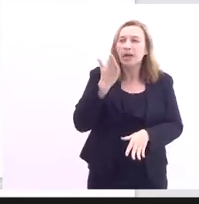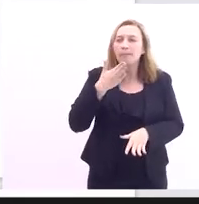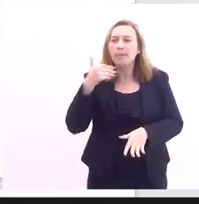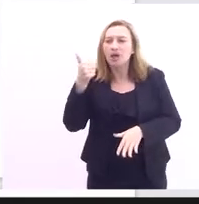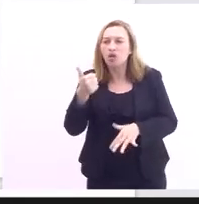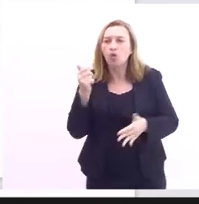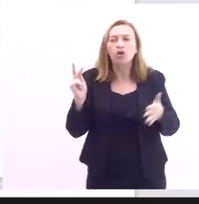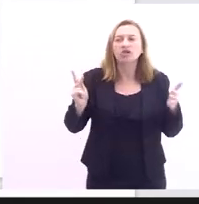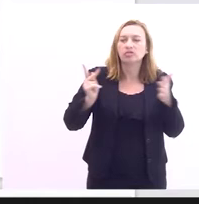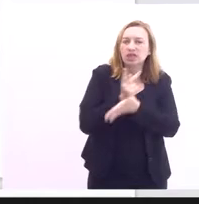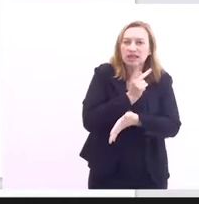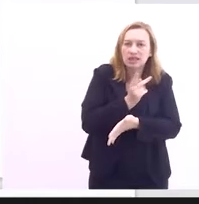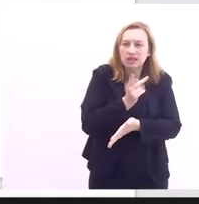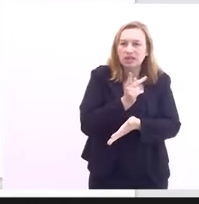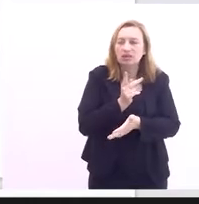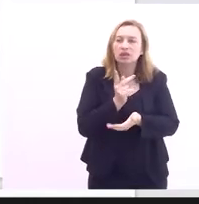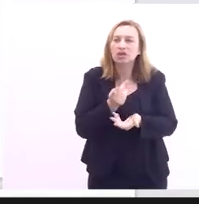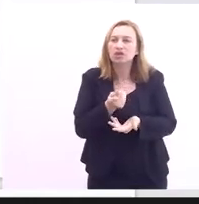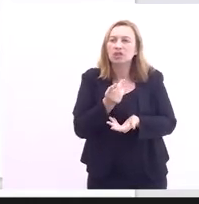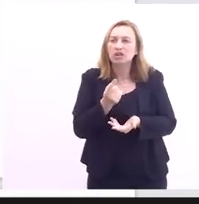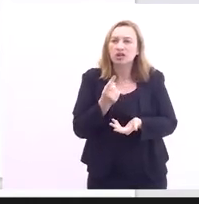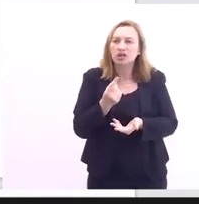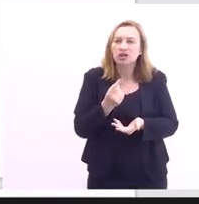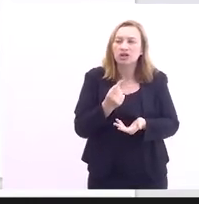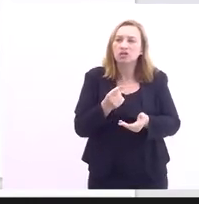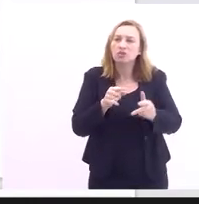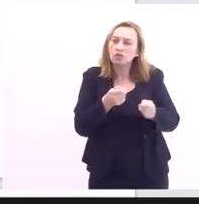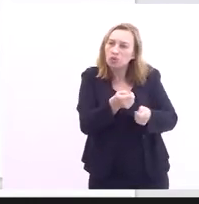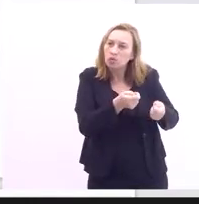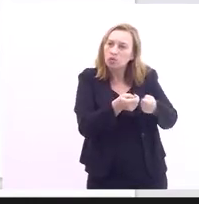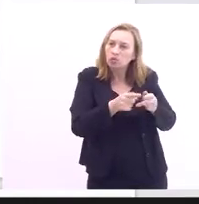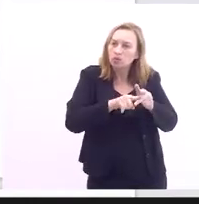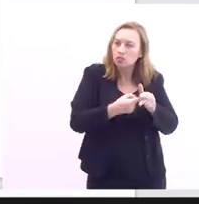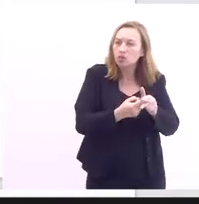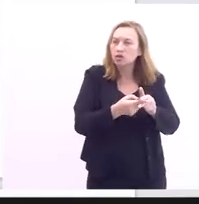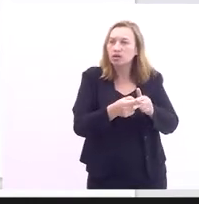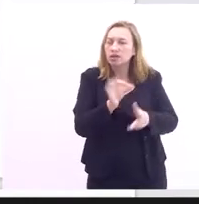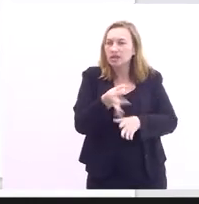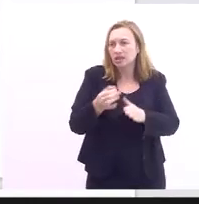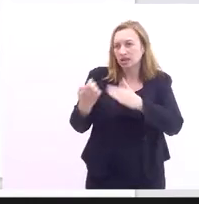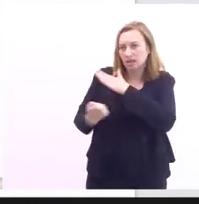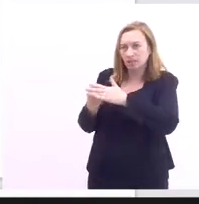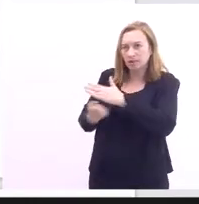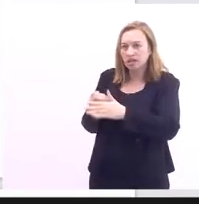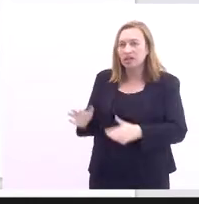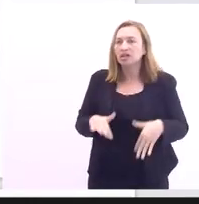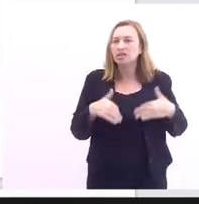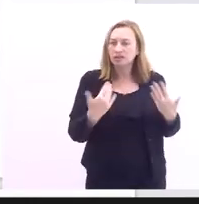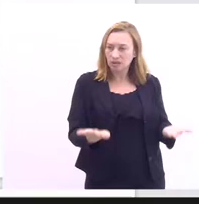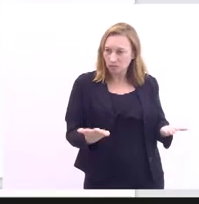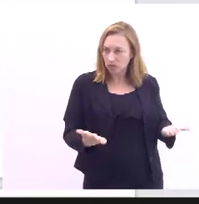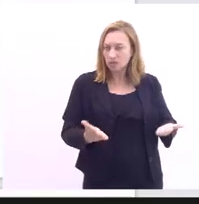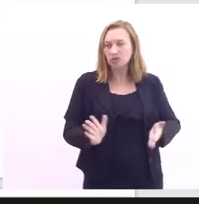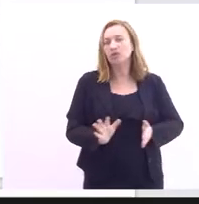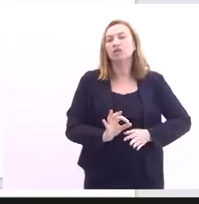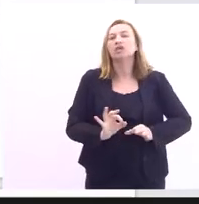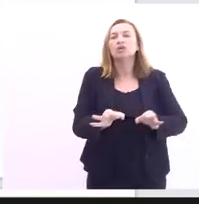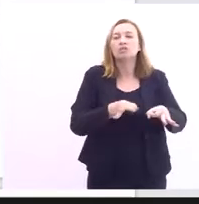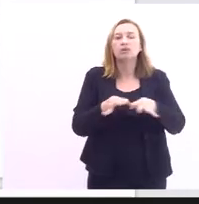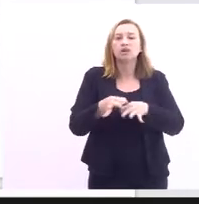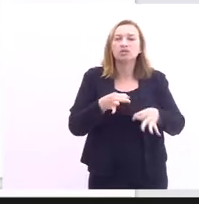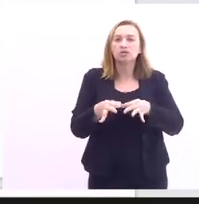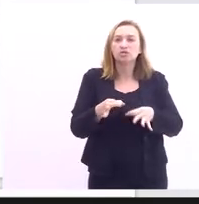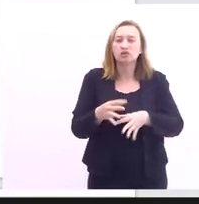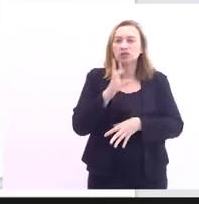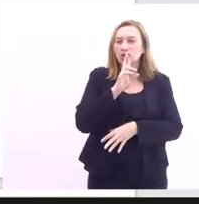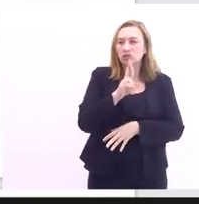está acontecendo e estimular a autorregularização da empresa, né? Então, são firmados planos de resultados